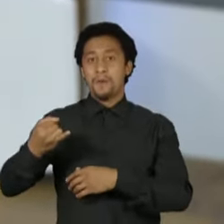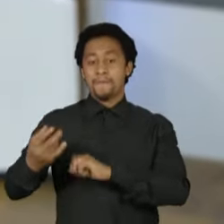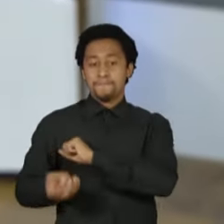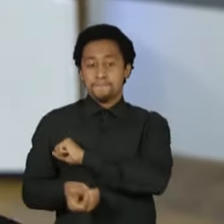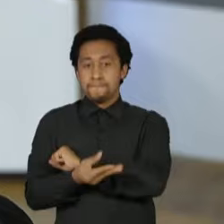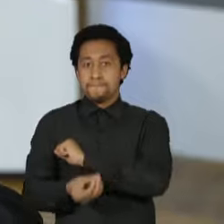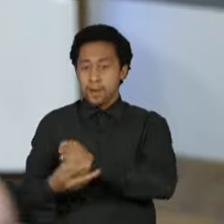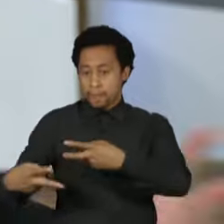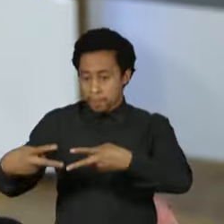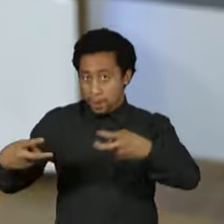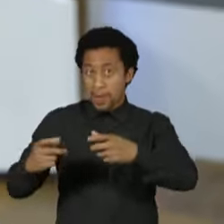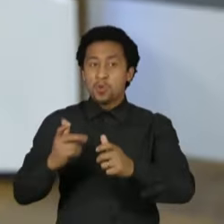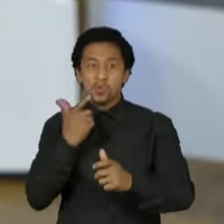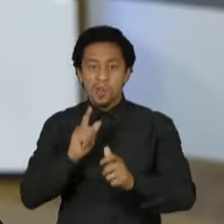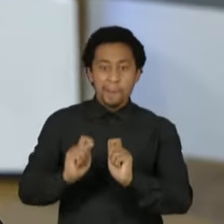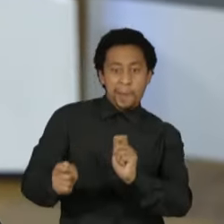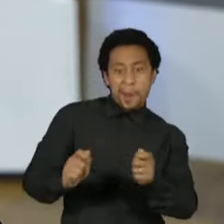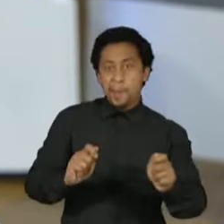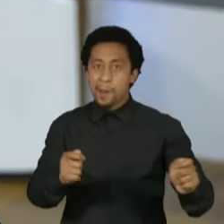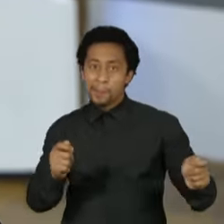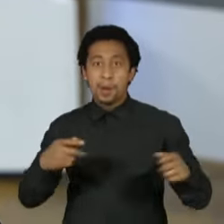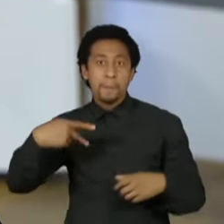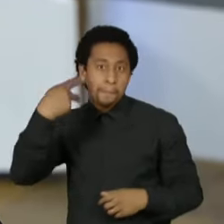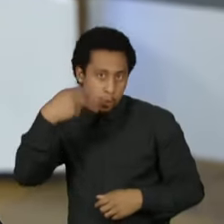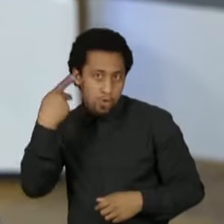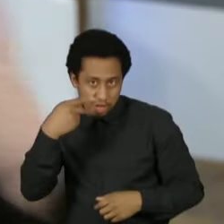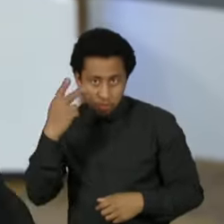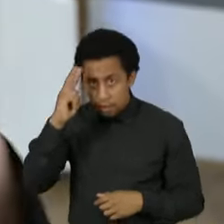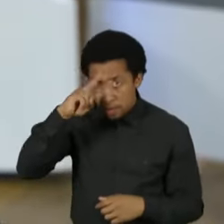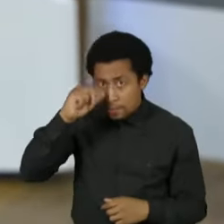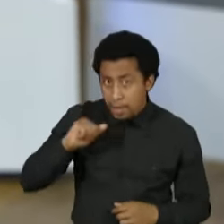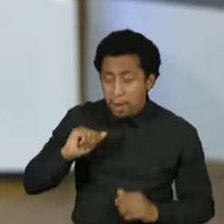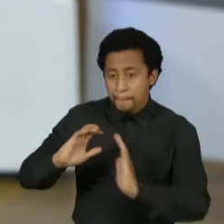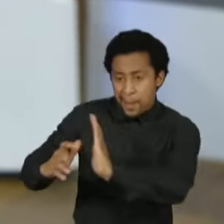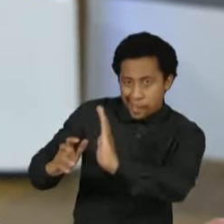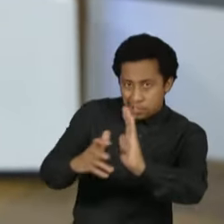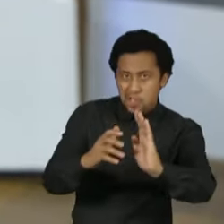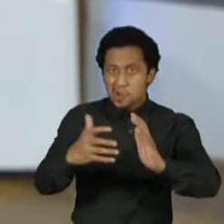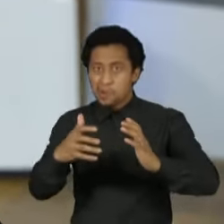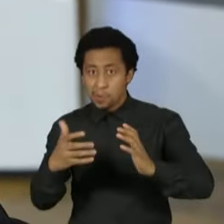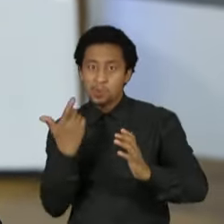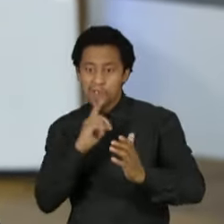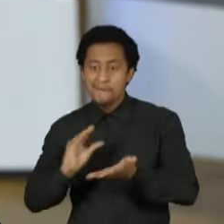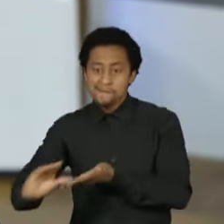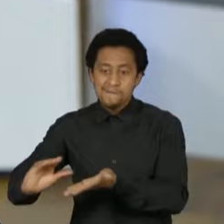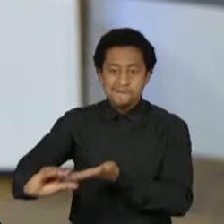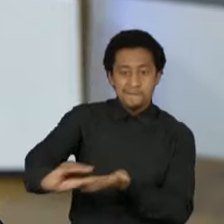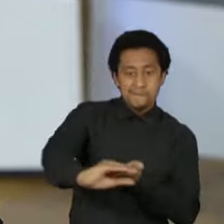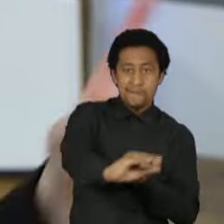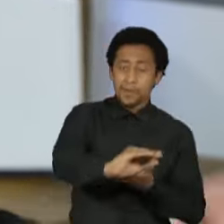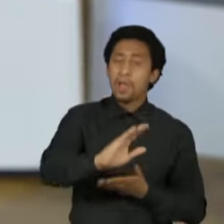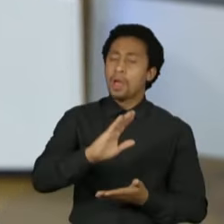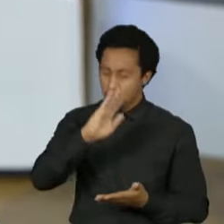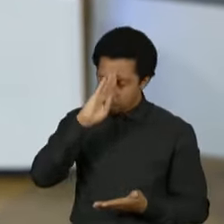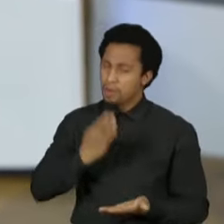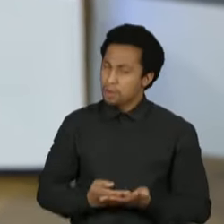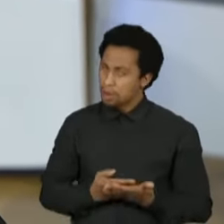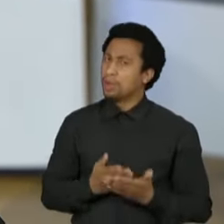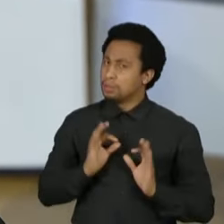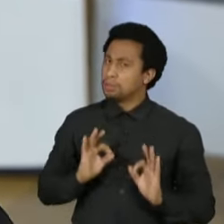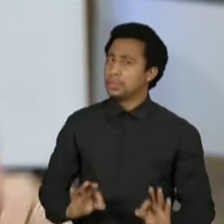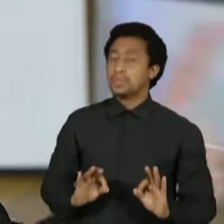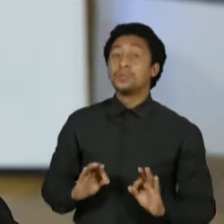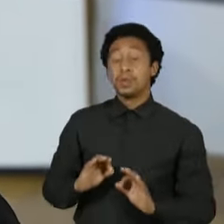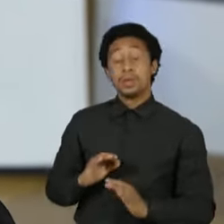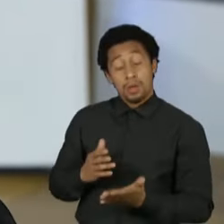poder um Petrolão dividindo com partidos políticos. É verdade essa culpa? Eu faço esse reconhecimento. O governo do PT